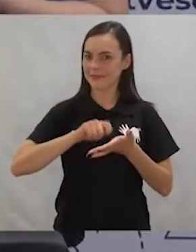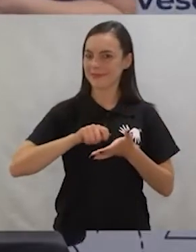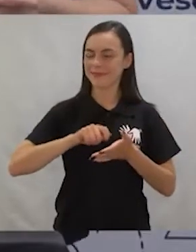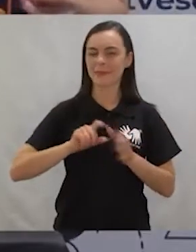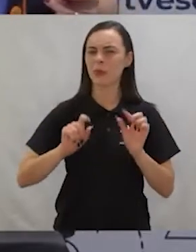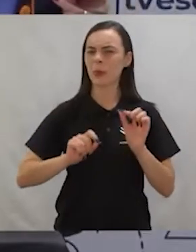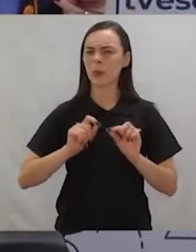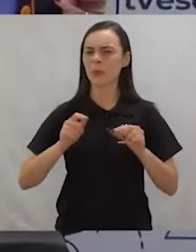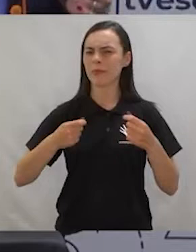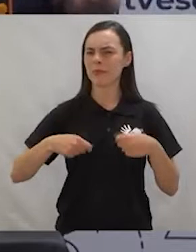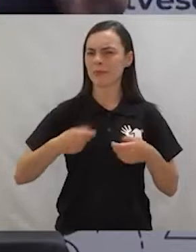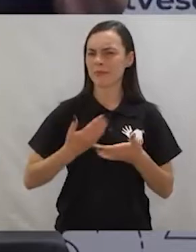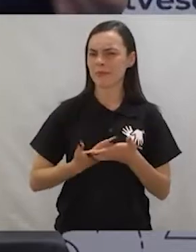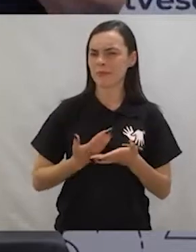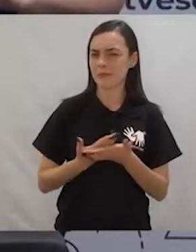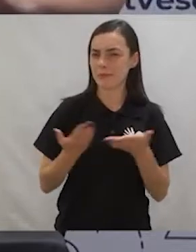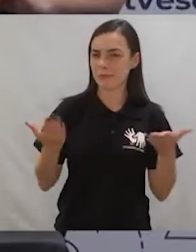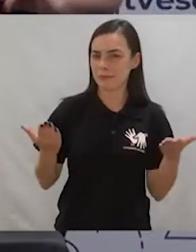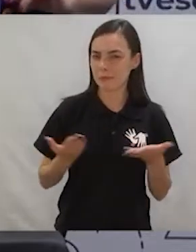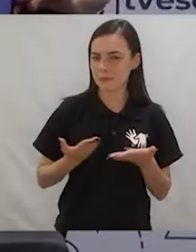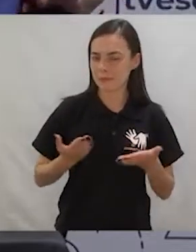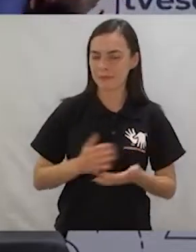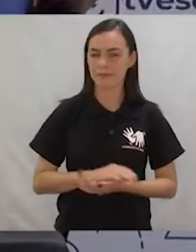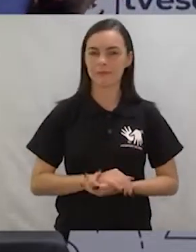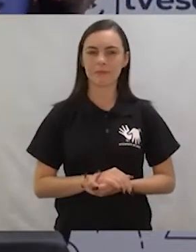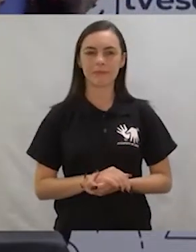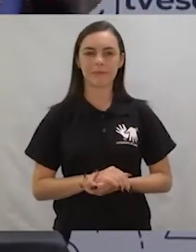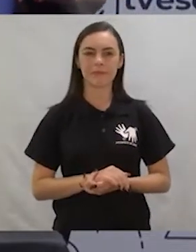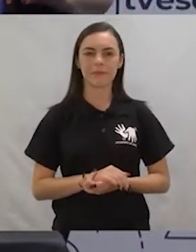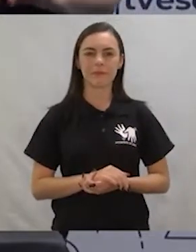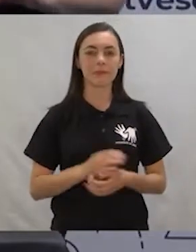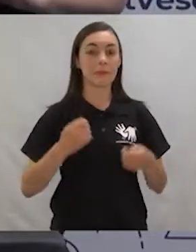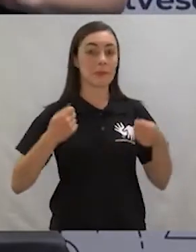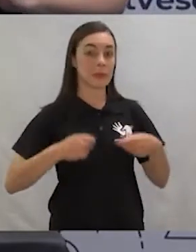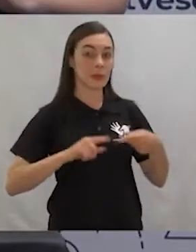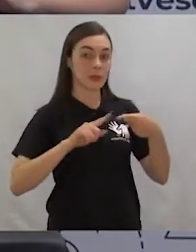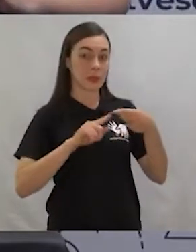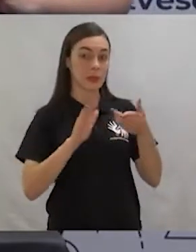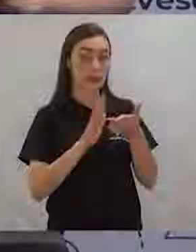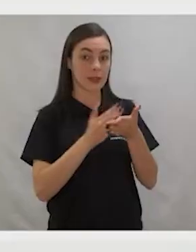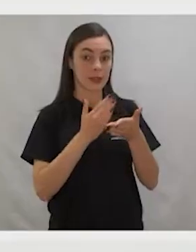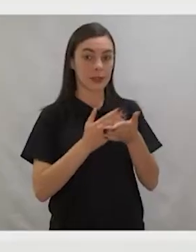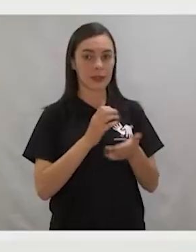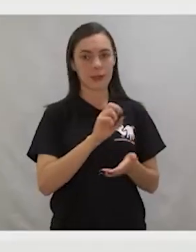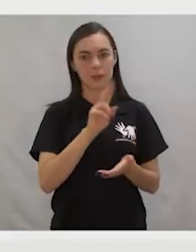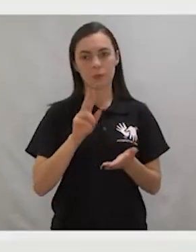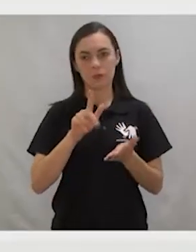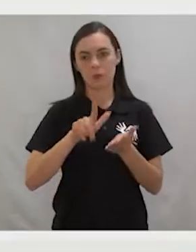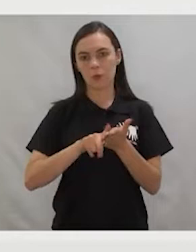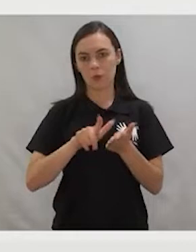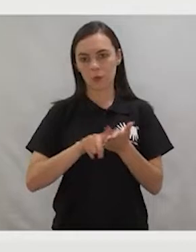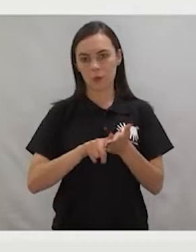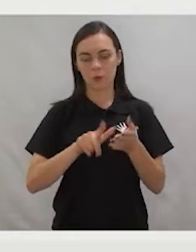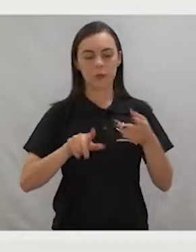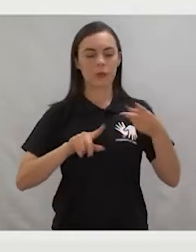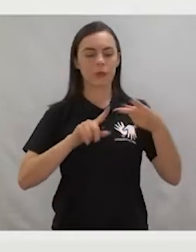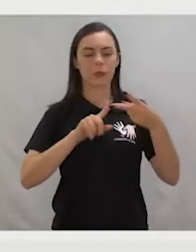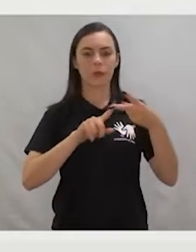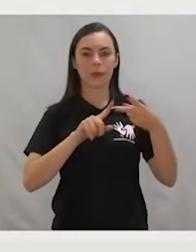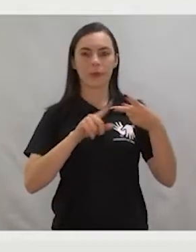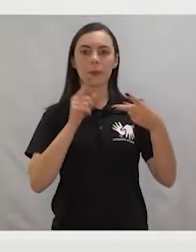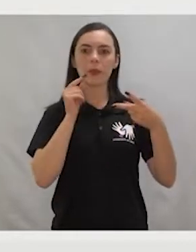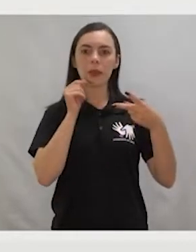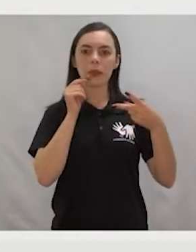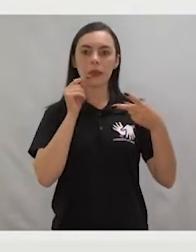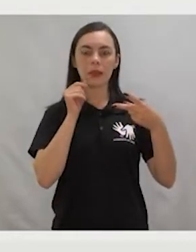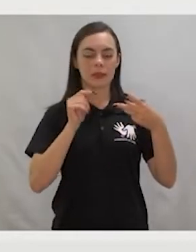serão os materiais necessários para a aula de hoje? Fala lá! Hoje nós vamos precisar de um caderno ou uma folha, né? Vamos